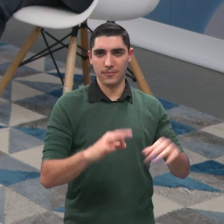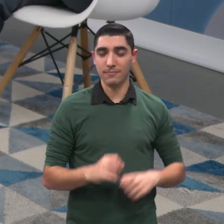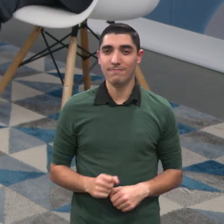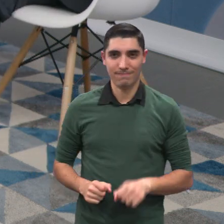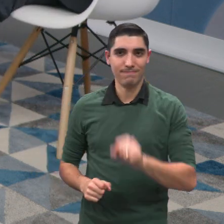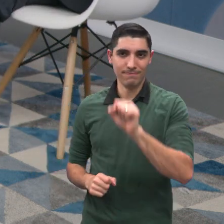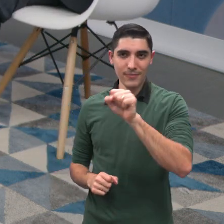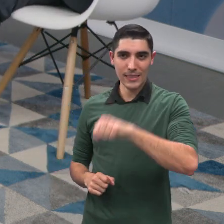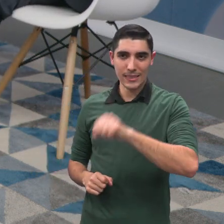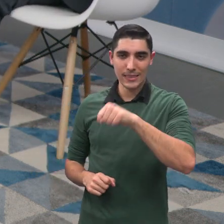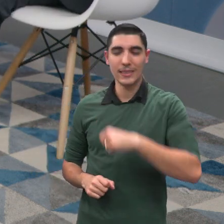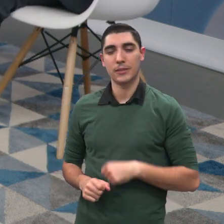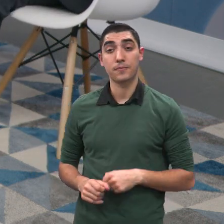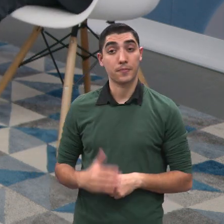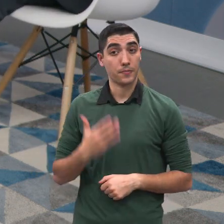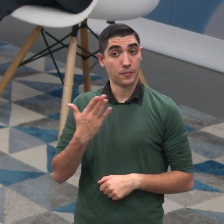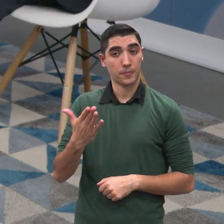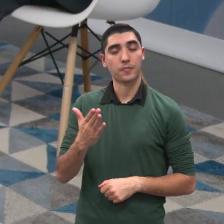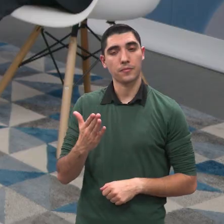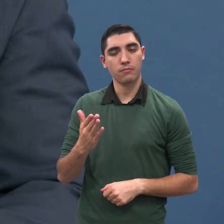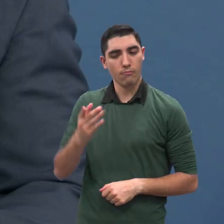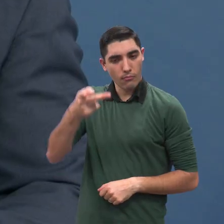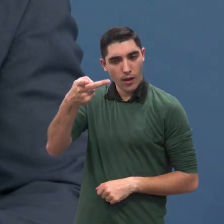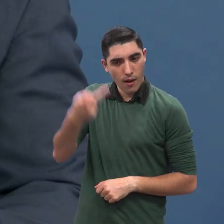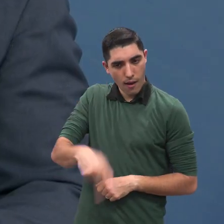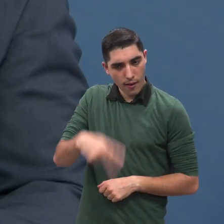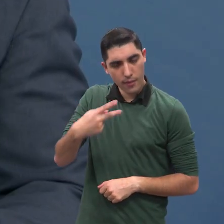Então, aqui nós temos